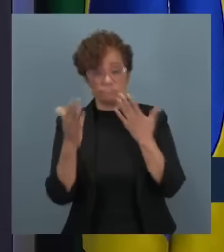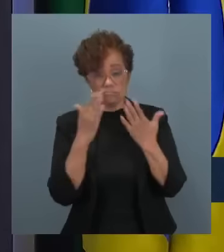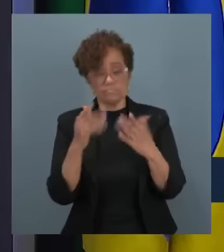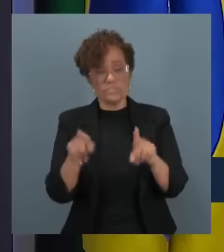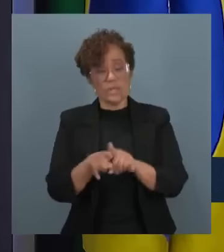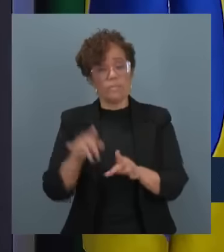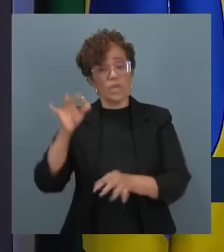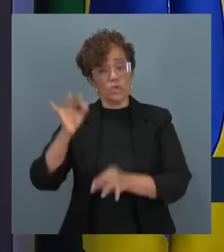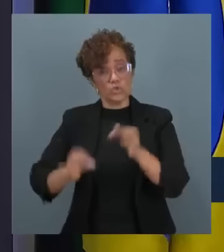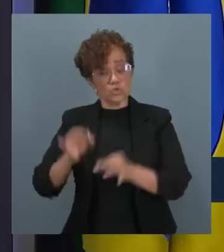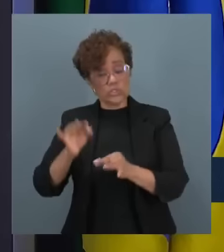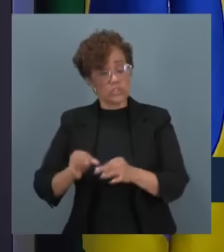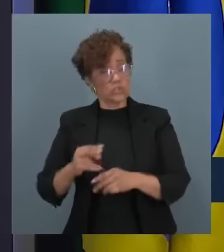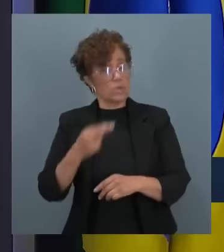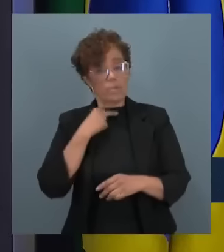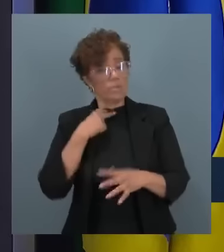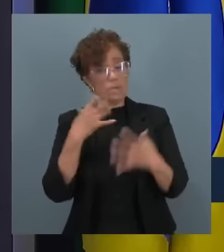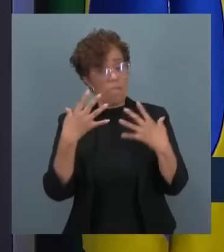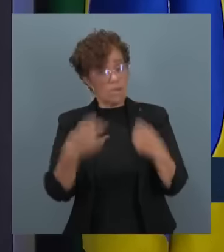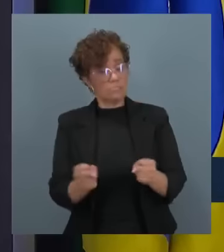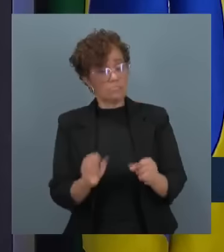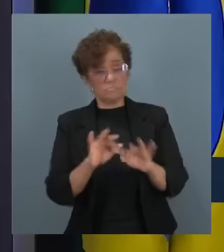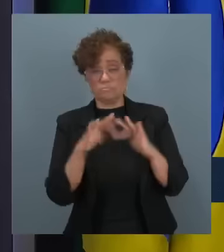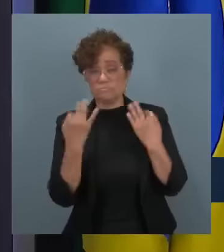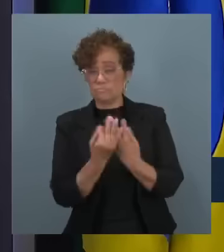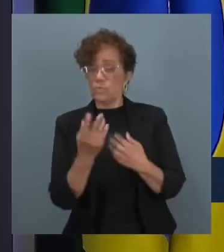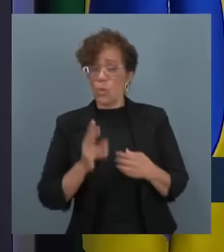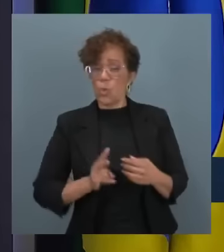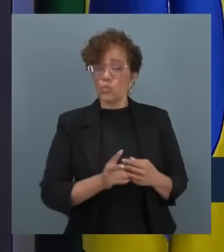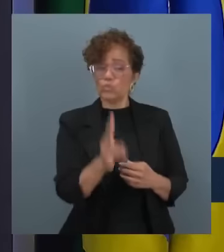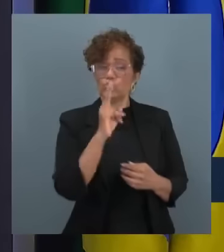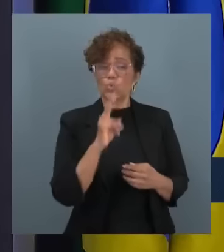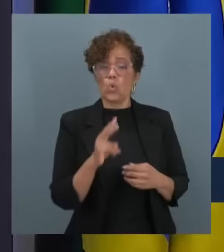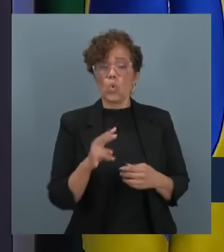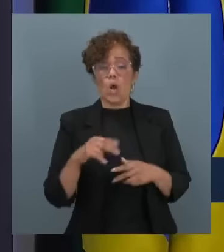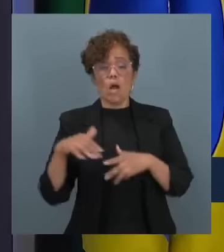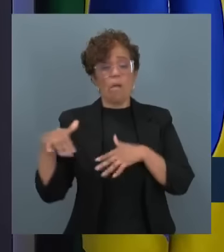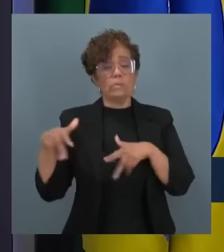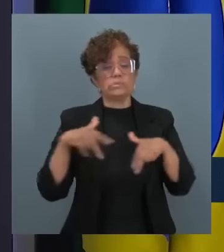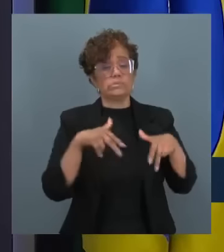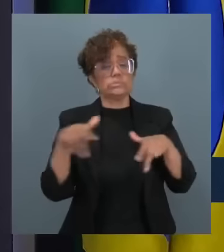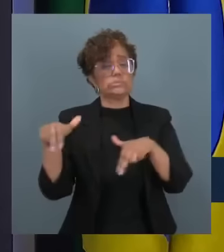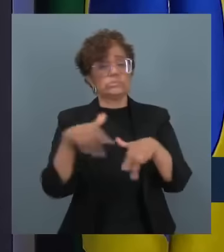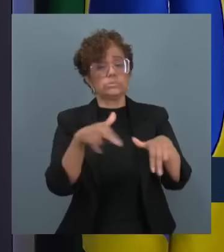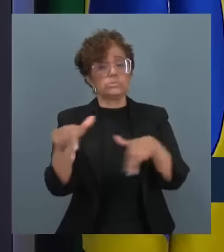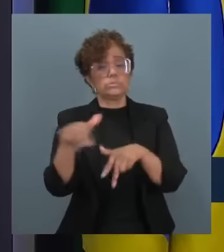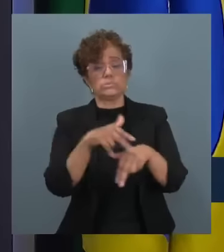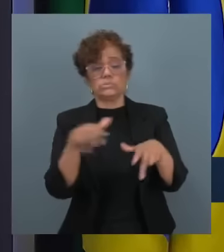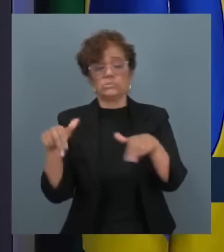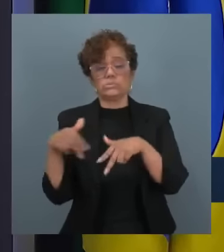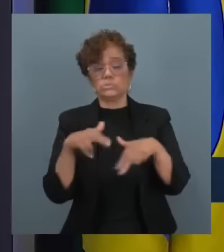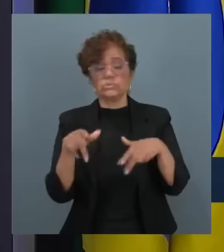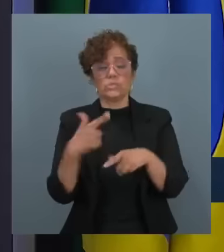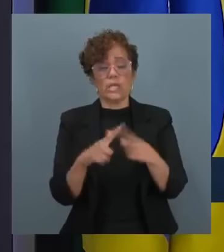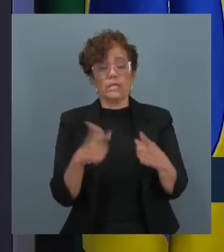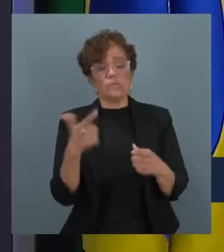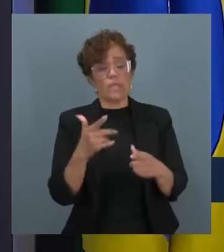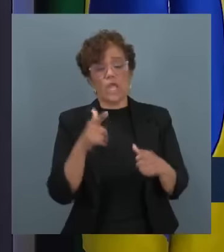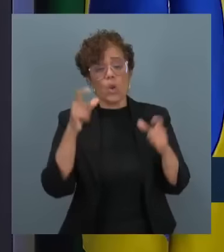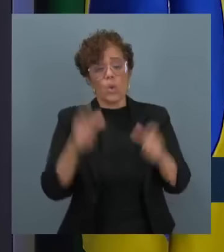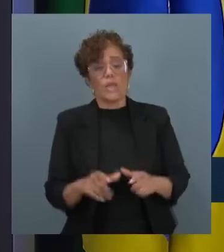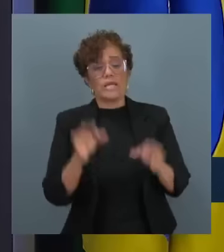jurídico. Não podemos permitir que essas famílias continuem peregrinando entre cidades, moradias improvisadas e abrigos